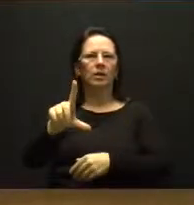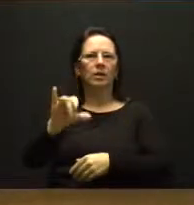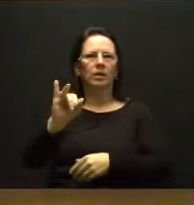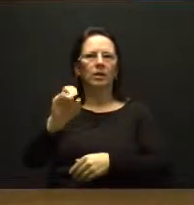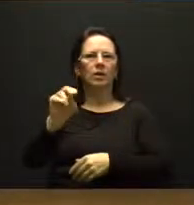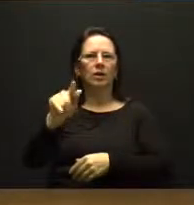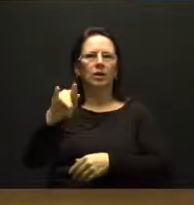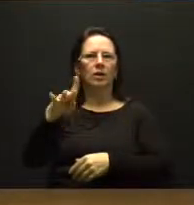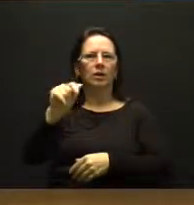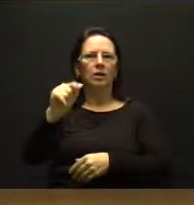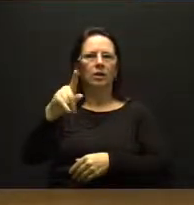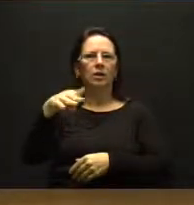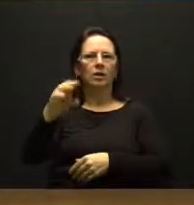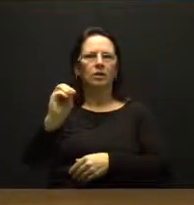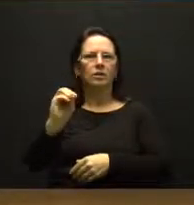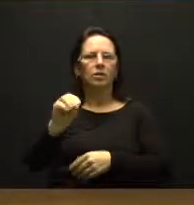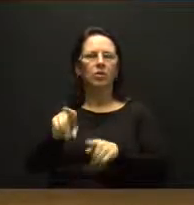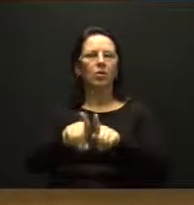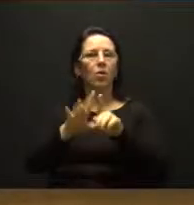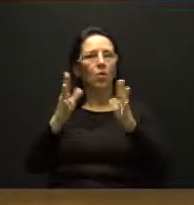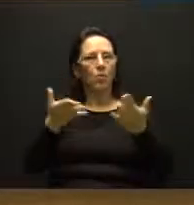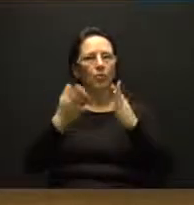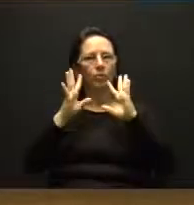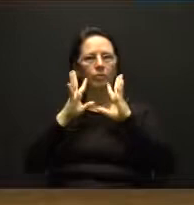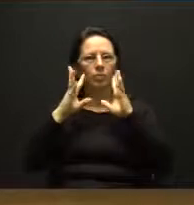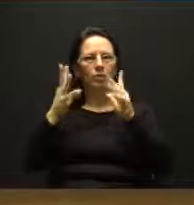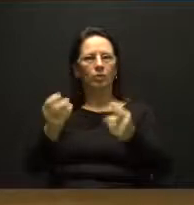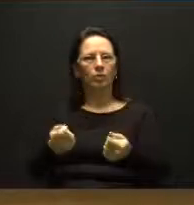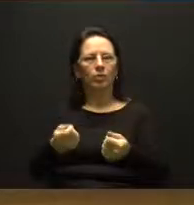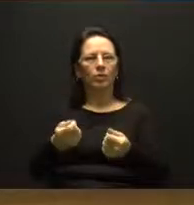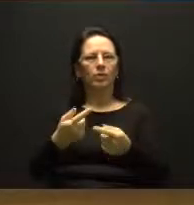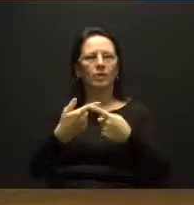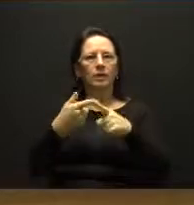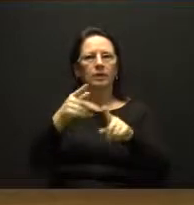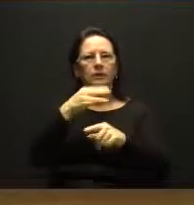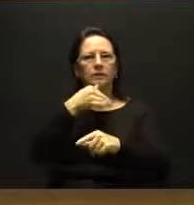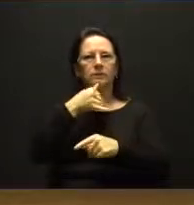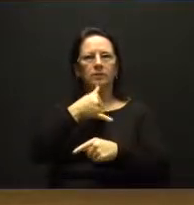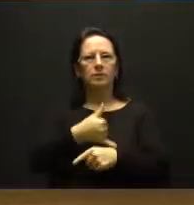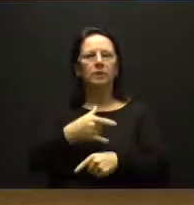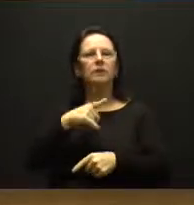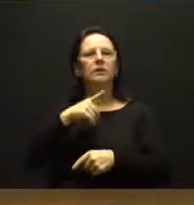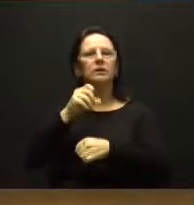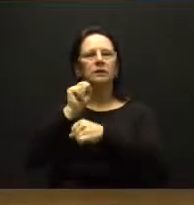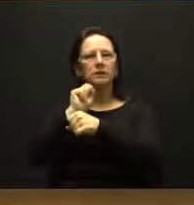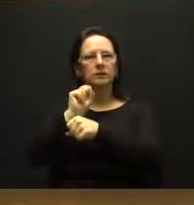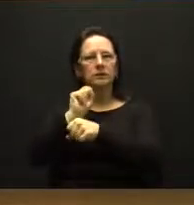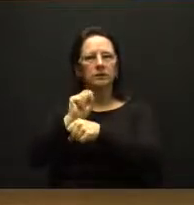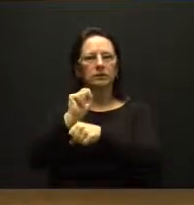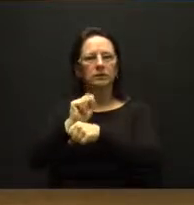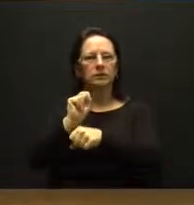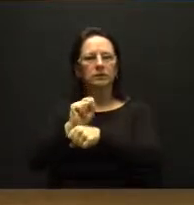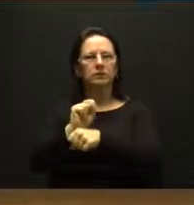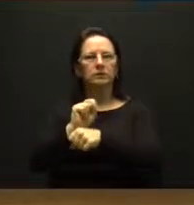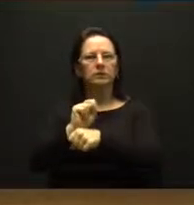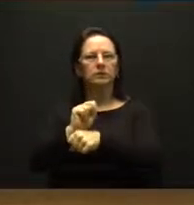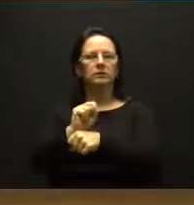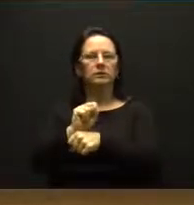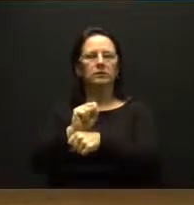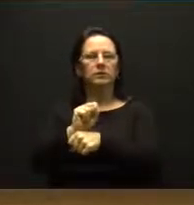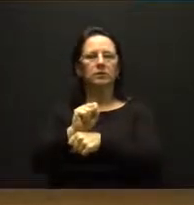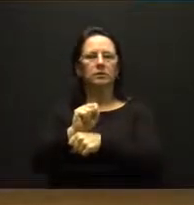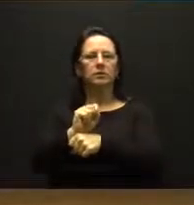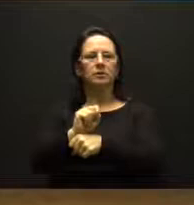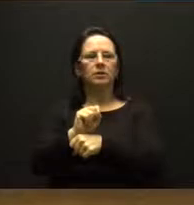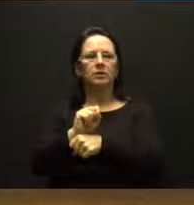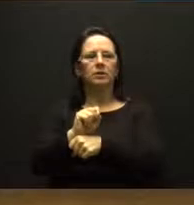agora é definir essa questão é infelizmente temos que aguardar e cuidar são acontecer a partir